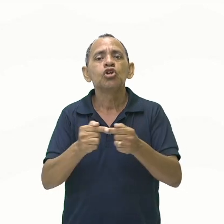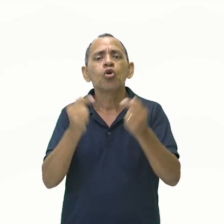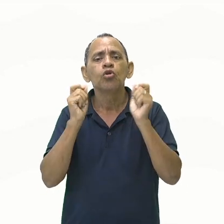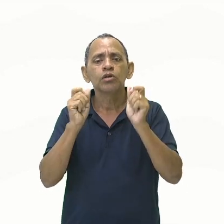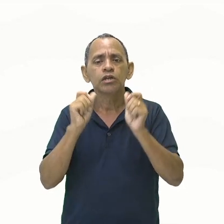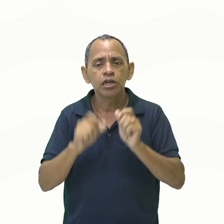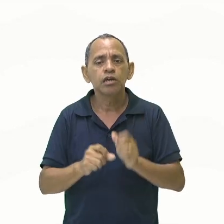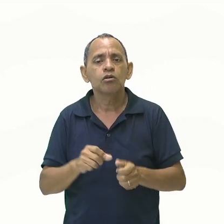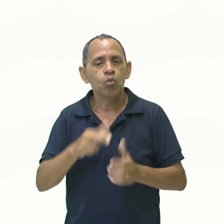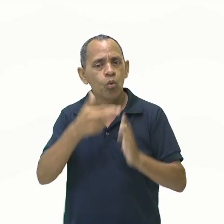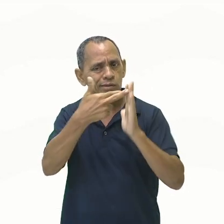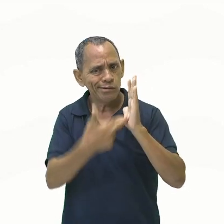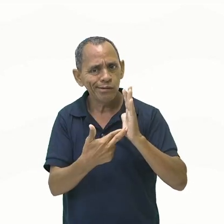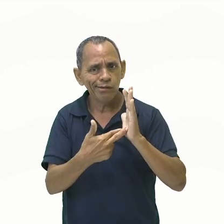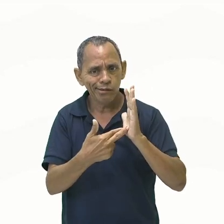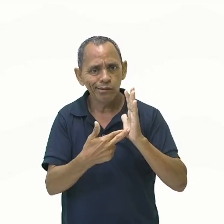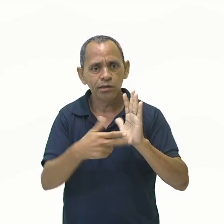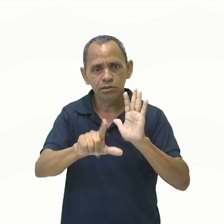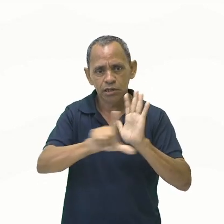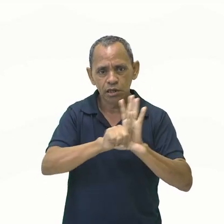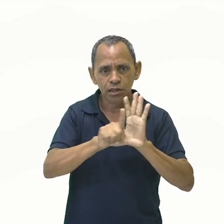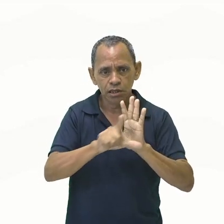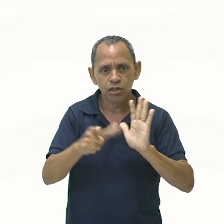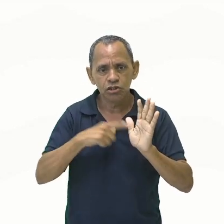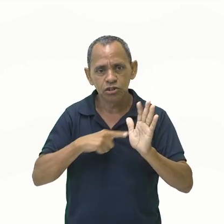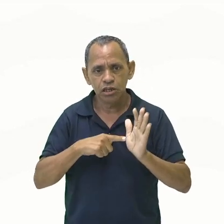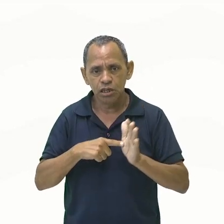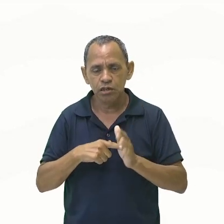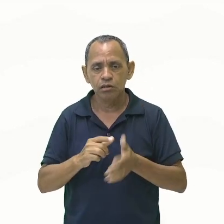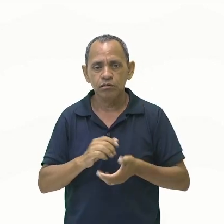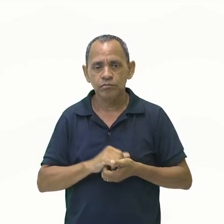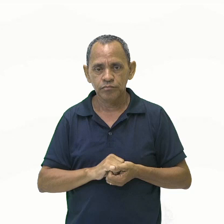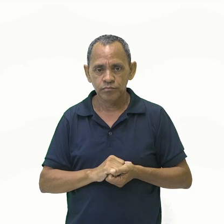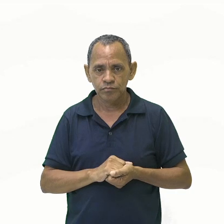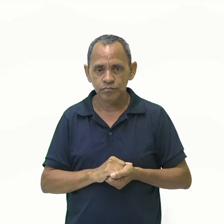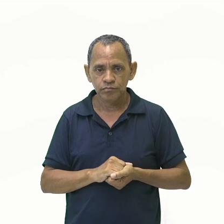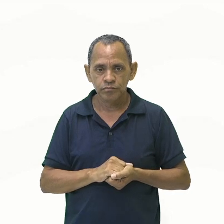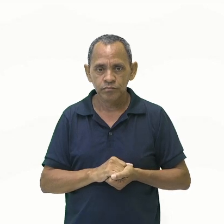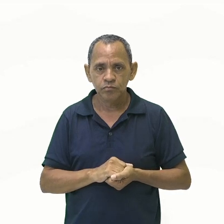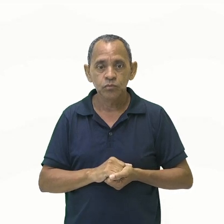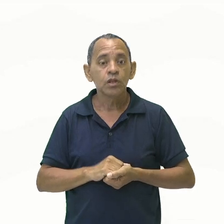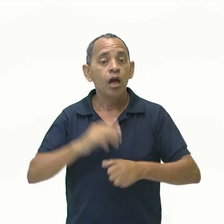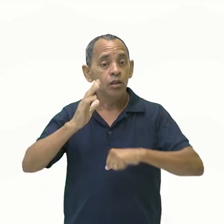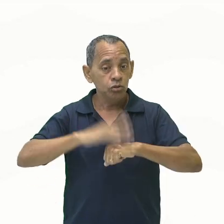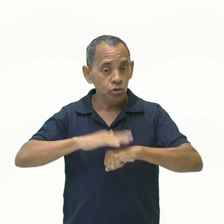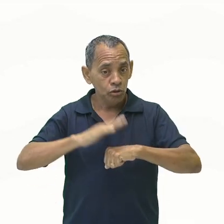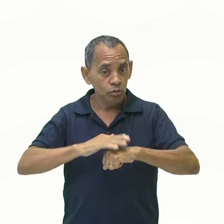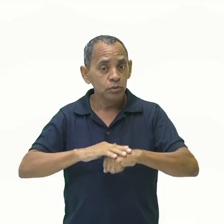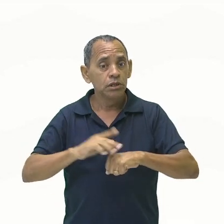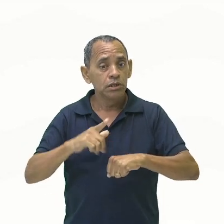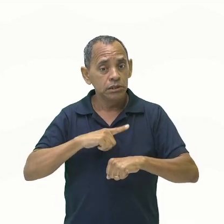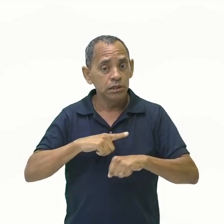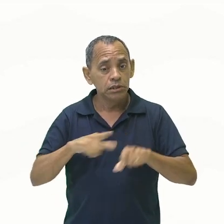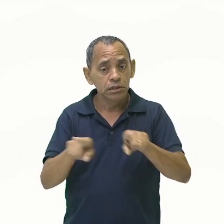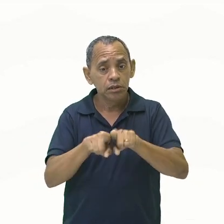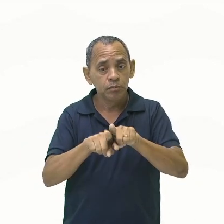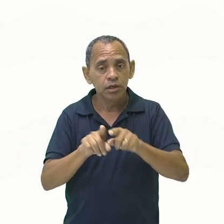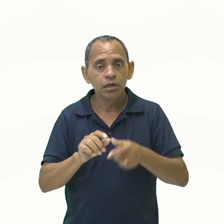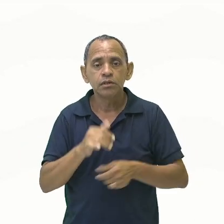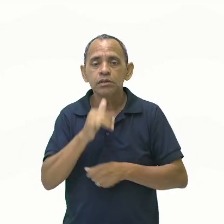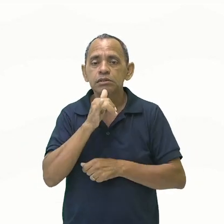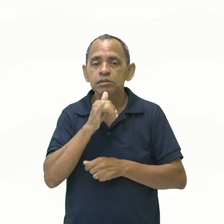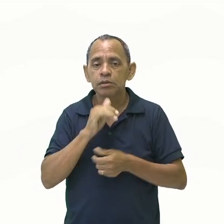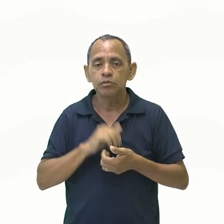poder muito grande, inclusive de enfrentar o próprio Estado, quando ele tem, obviamente, autonomia para isso, certo? Exemplo,